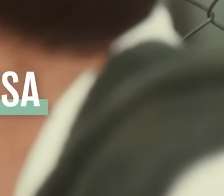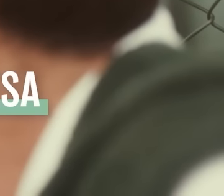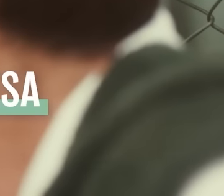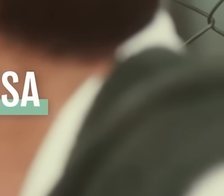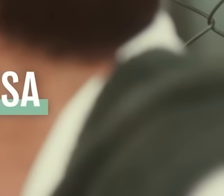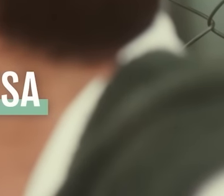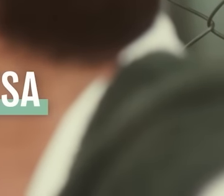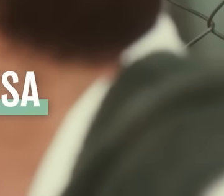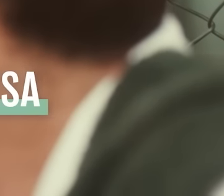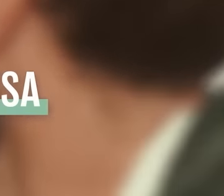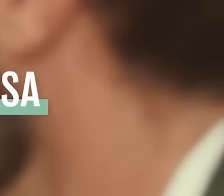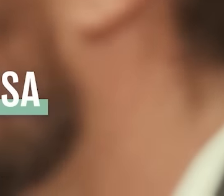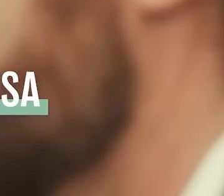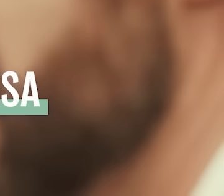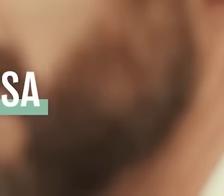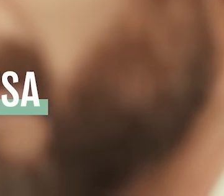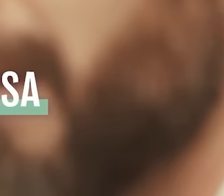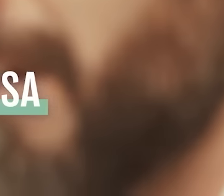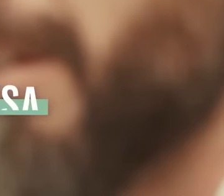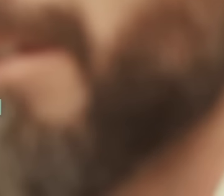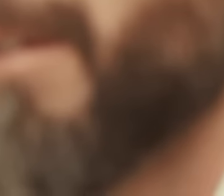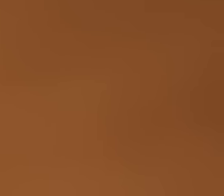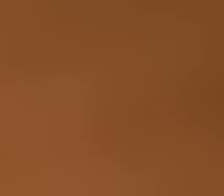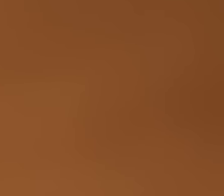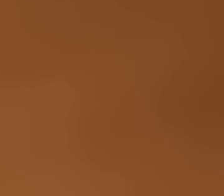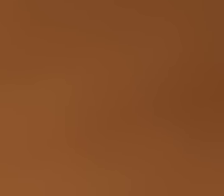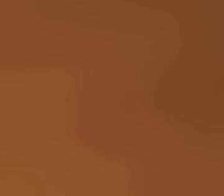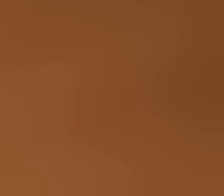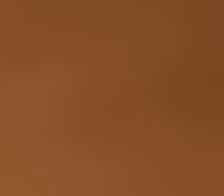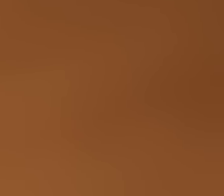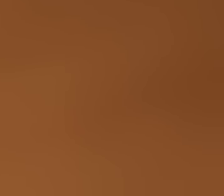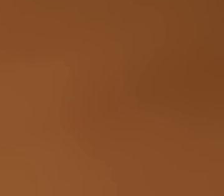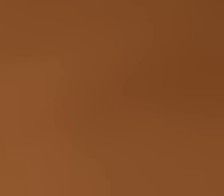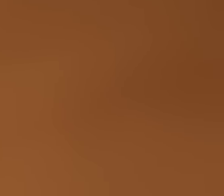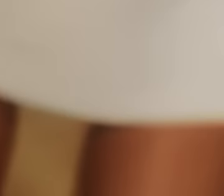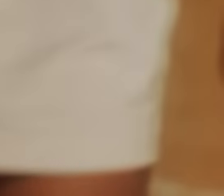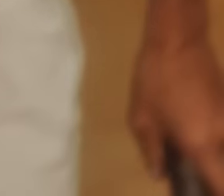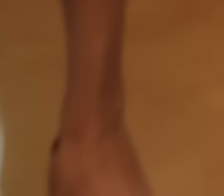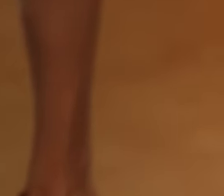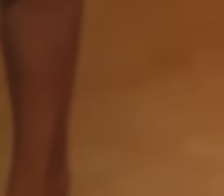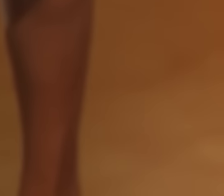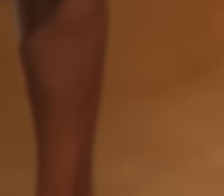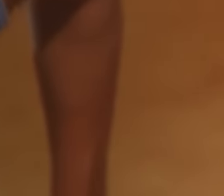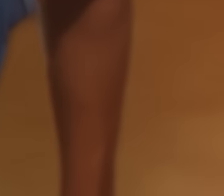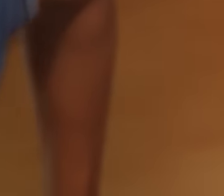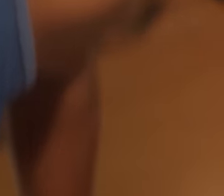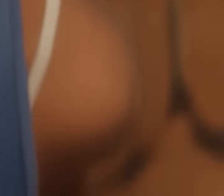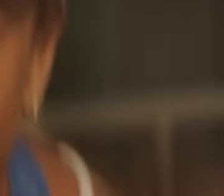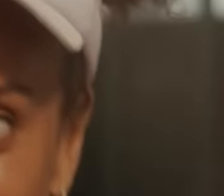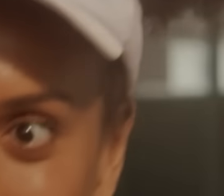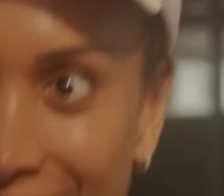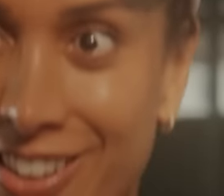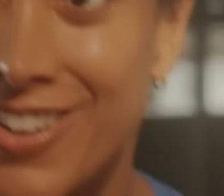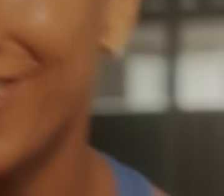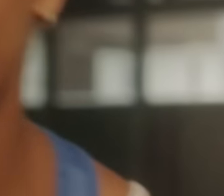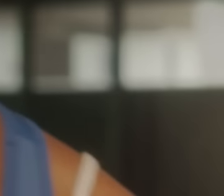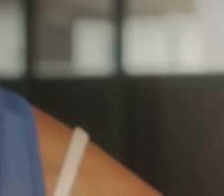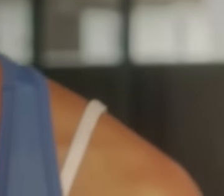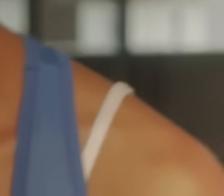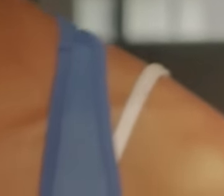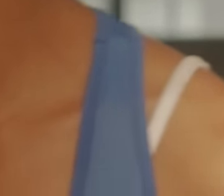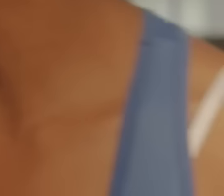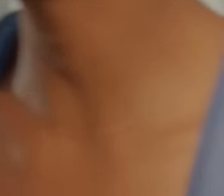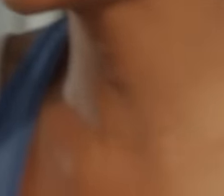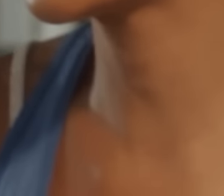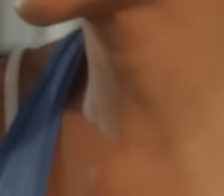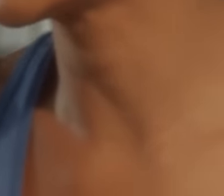pode comprar energia direto da Engie com até 40% de desconto. É o Fernando Meligeni ali. É ele mesmo.